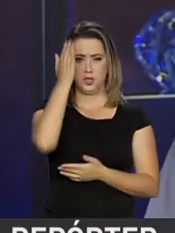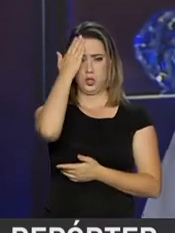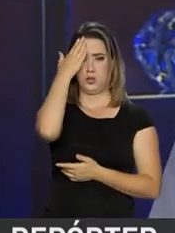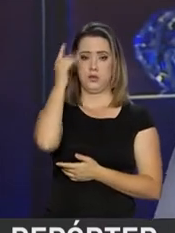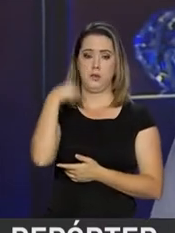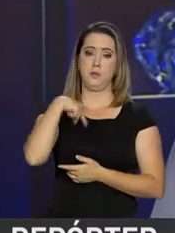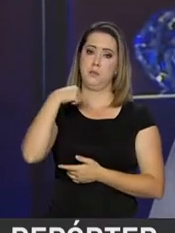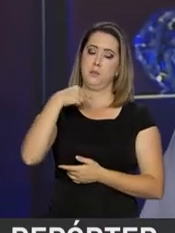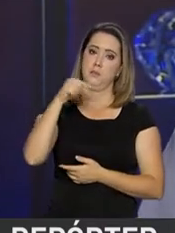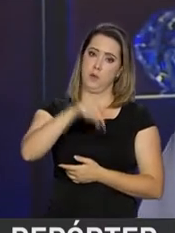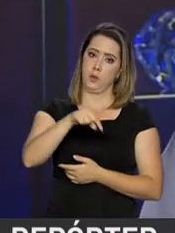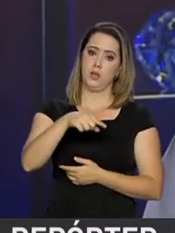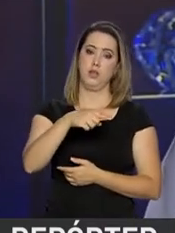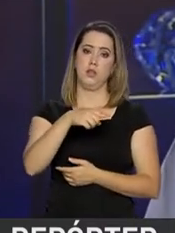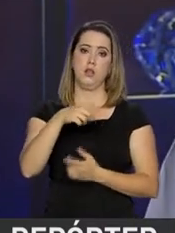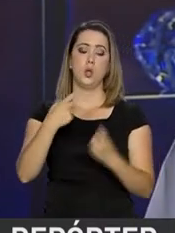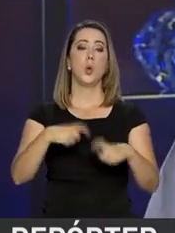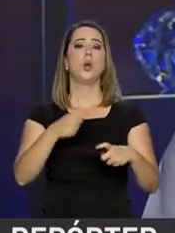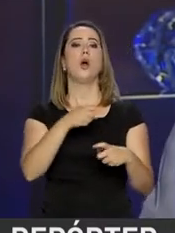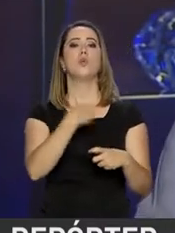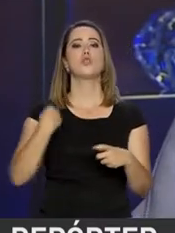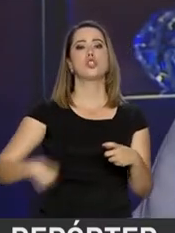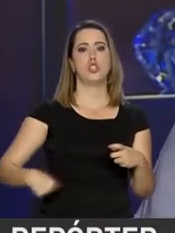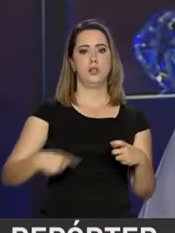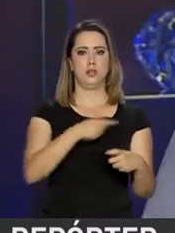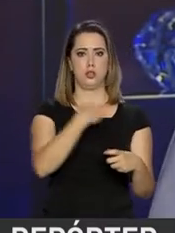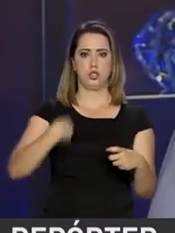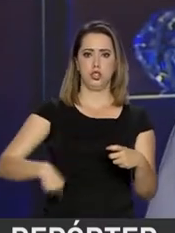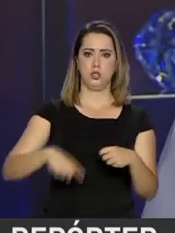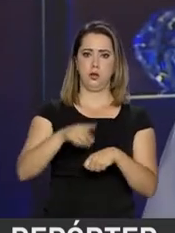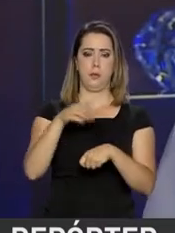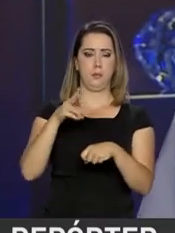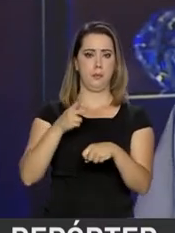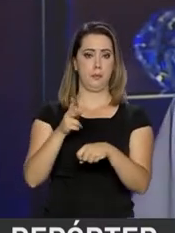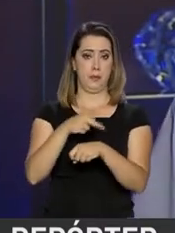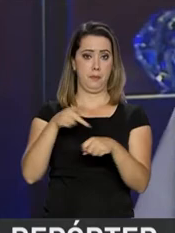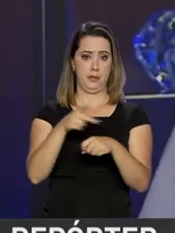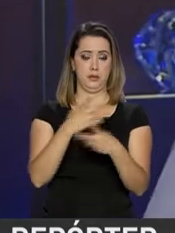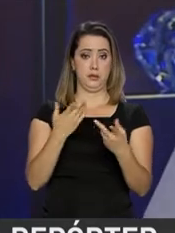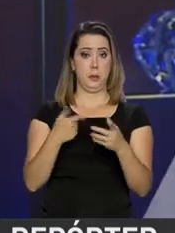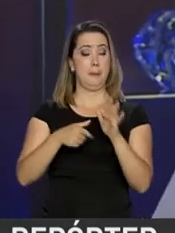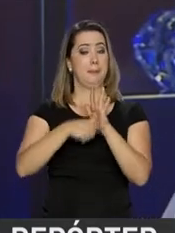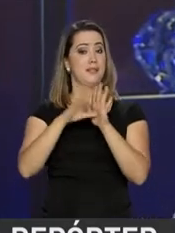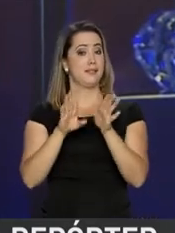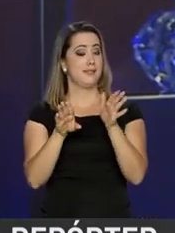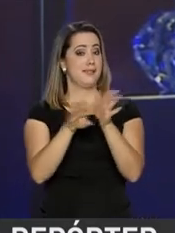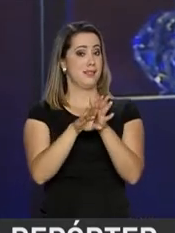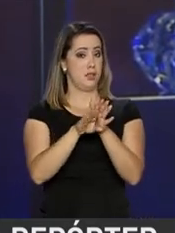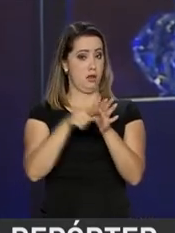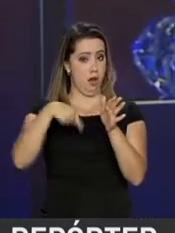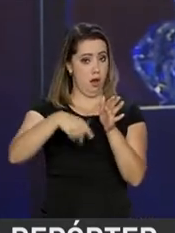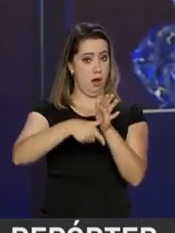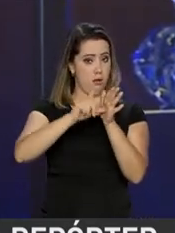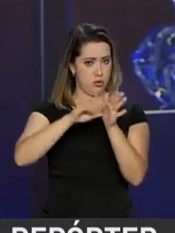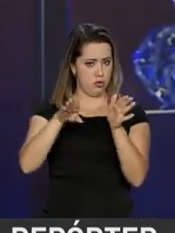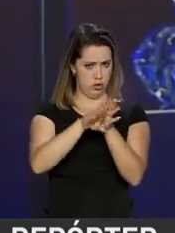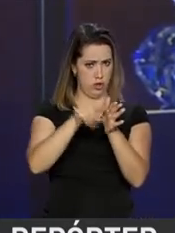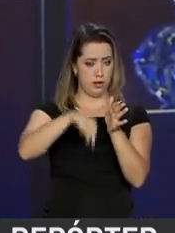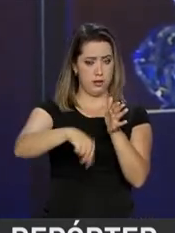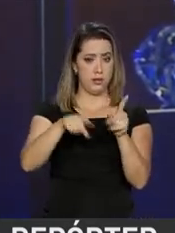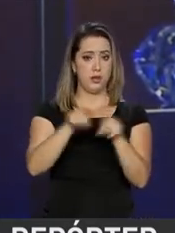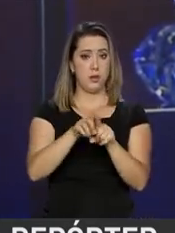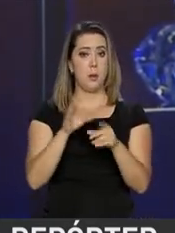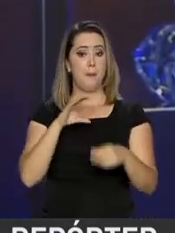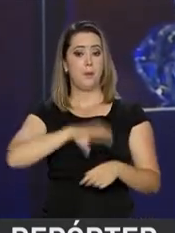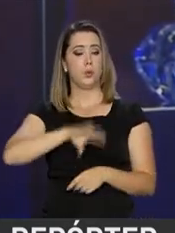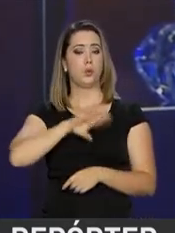eu estou aqui na china mas antes de chegar à china passei por portugal onde tive encontro com o presidente marcelo rebelo de sousa que